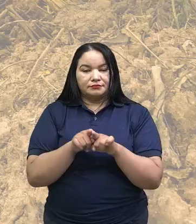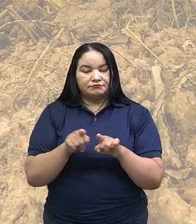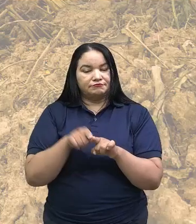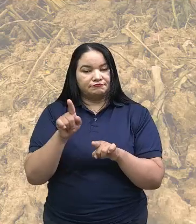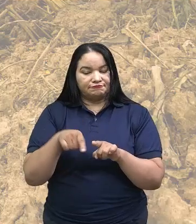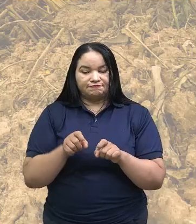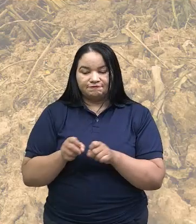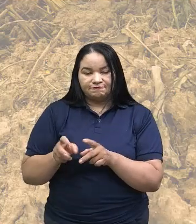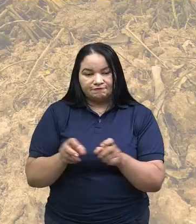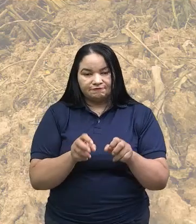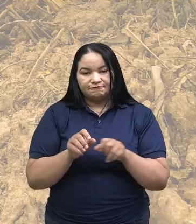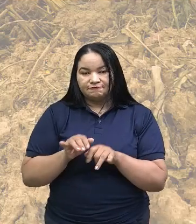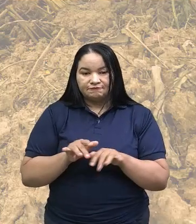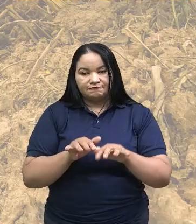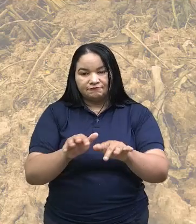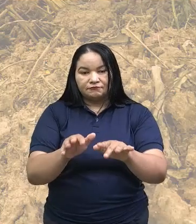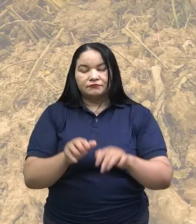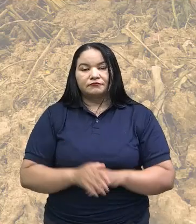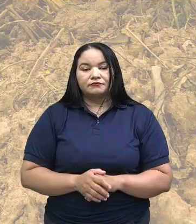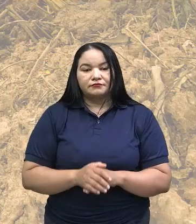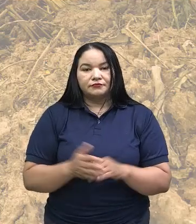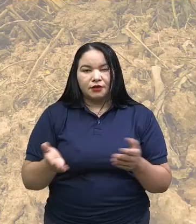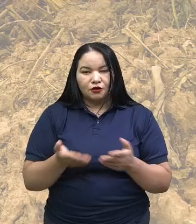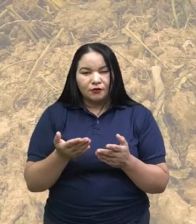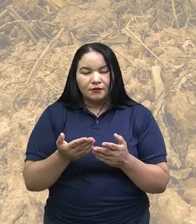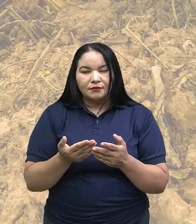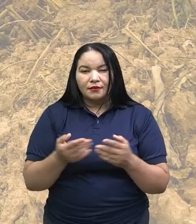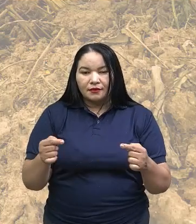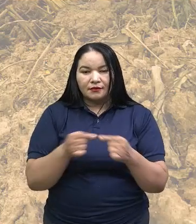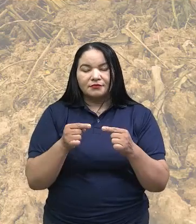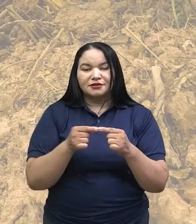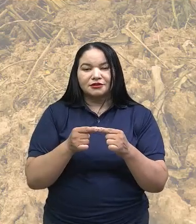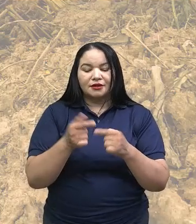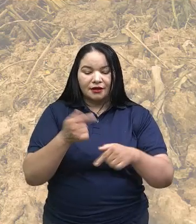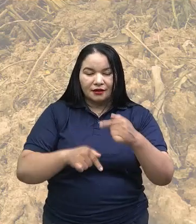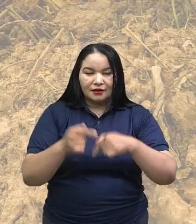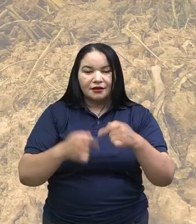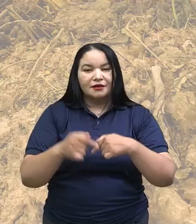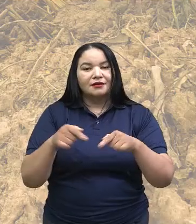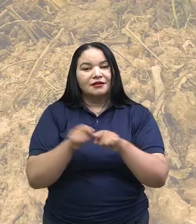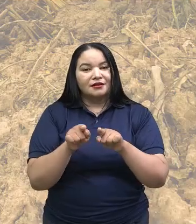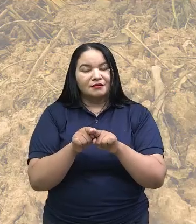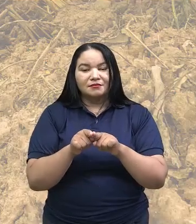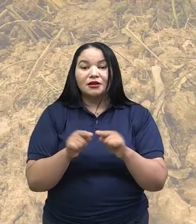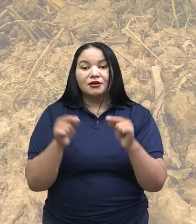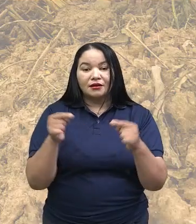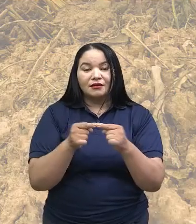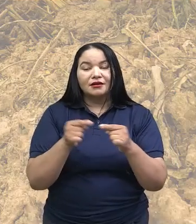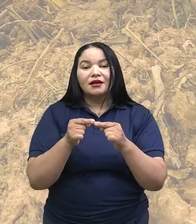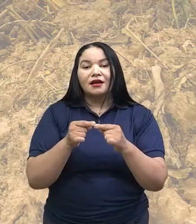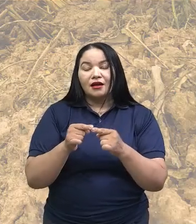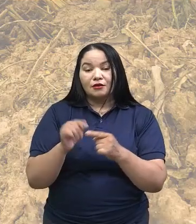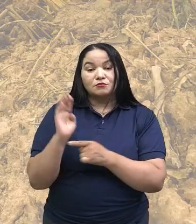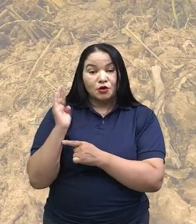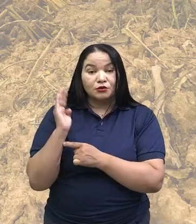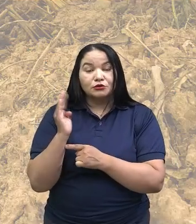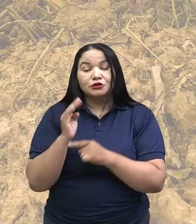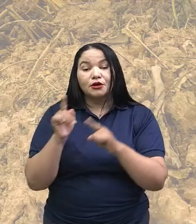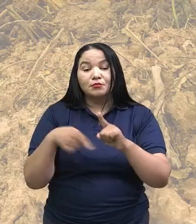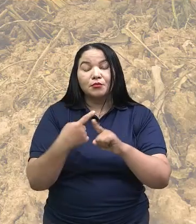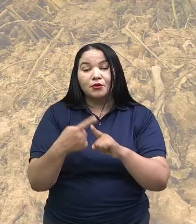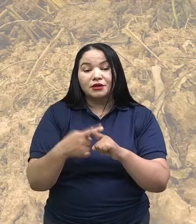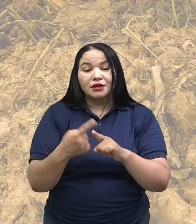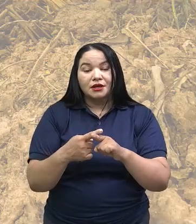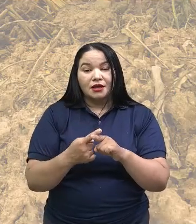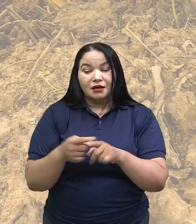é lançado. E olha só como química agora vai se juntar aí à biologia, né? Porque a extração do ouro e de